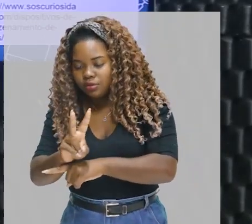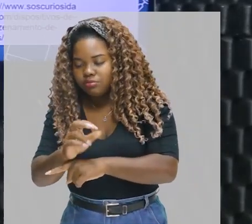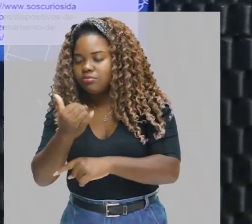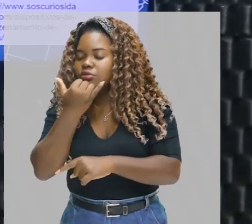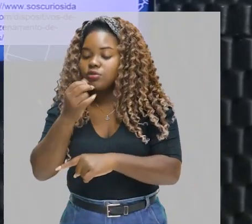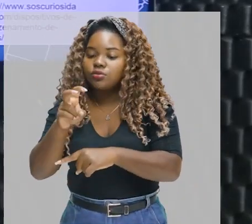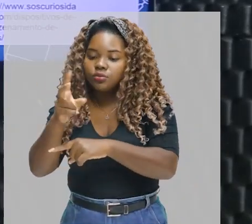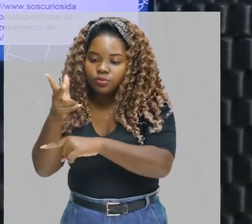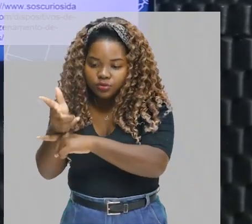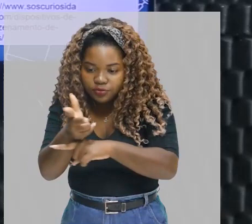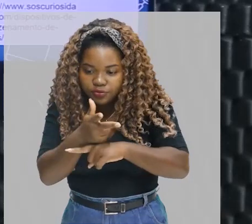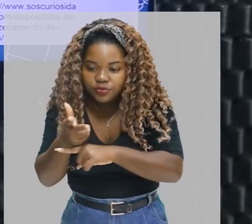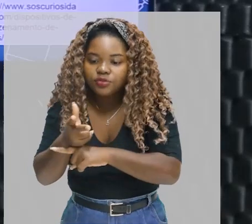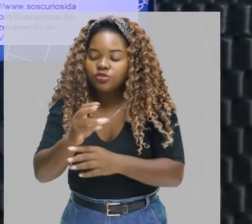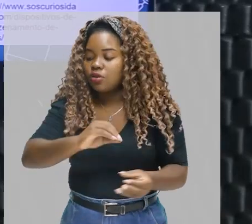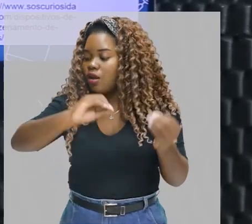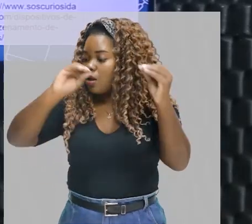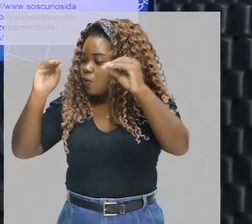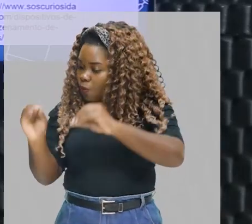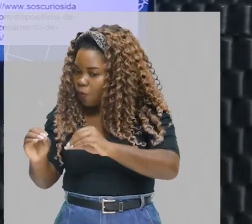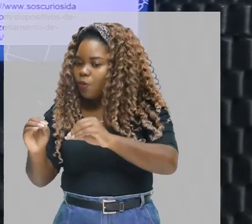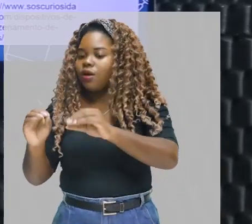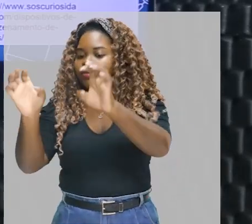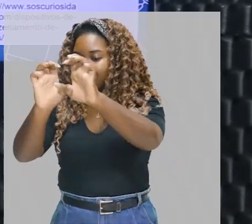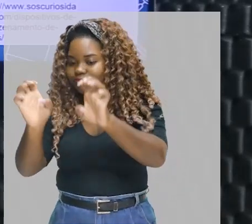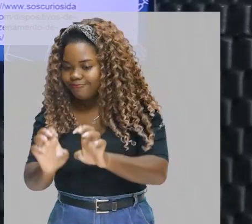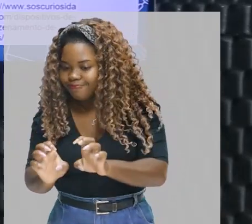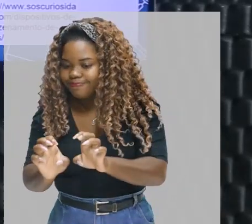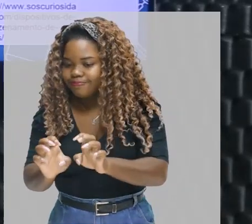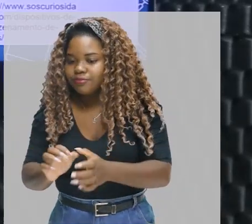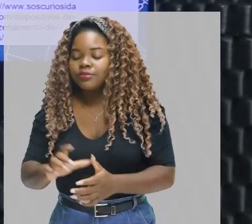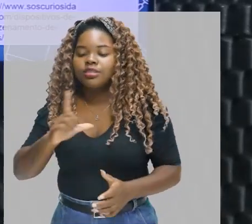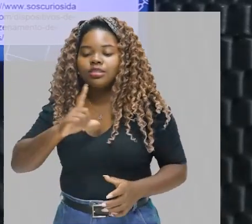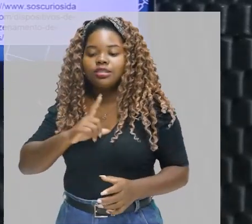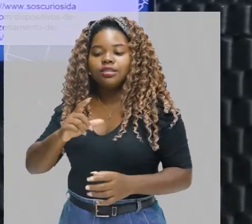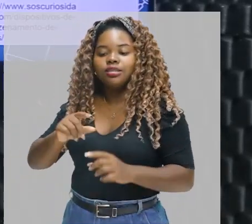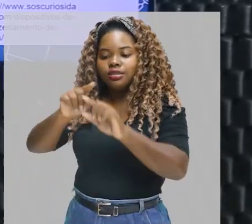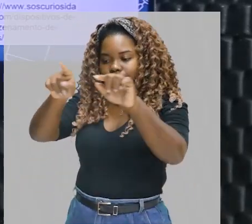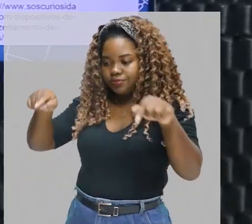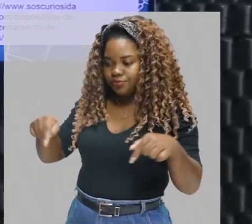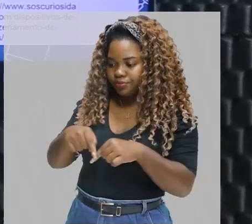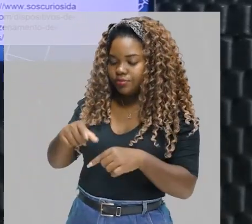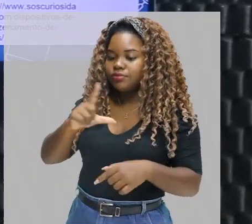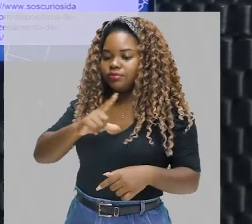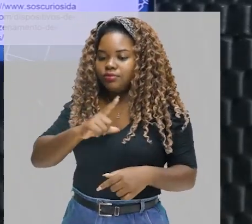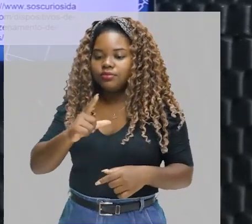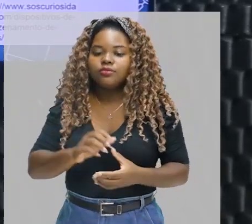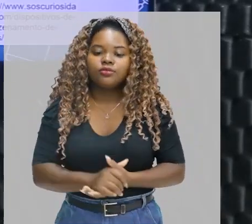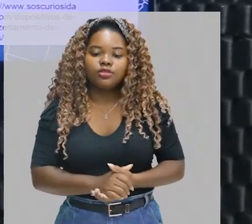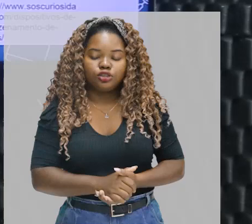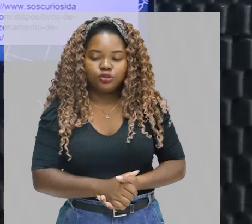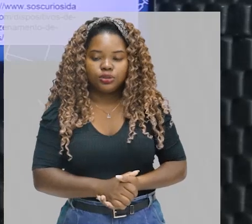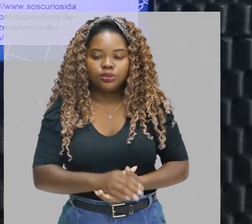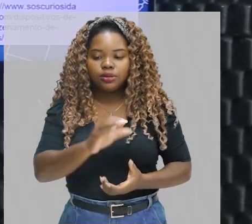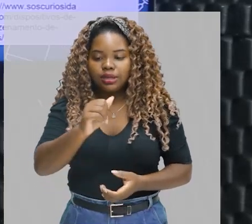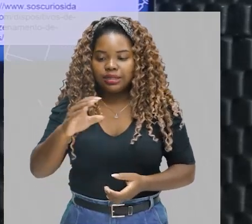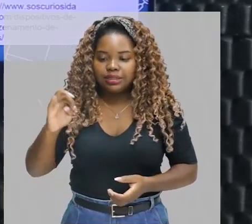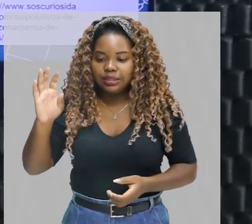dessa estruturazinha, né? A fita VHS tinha um aparelho, né, chamado de vídeo, né, o